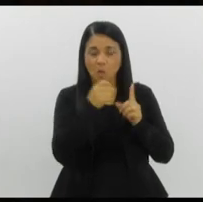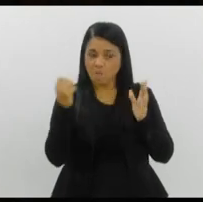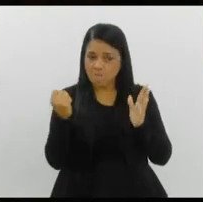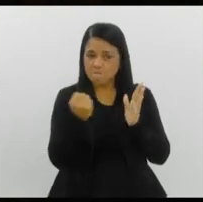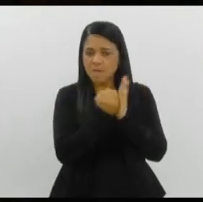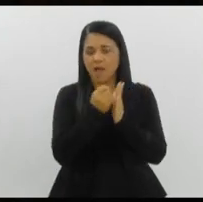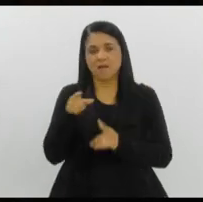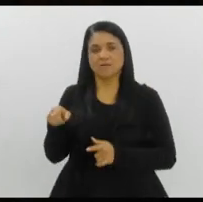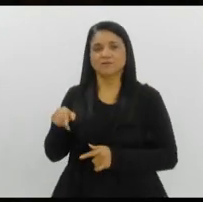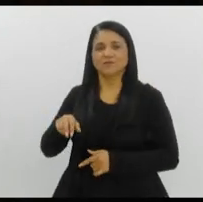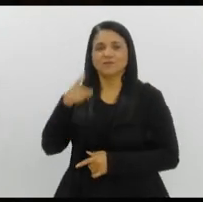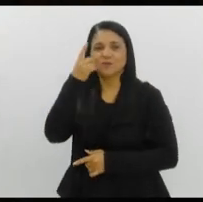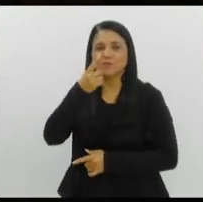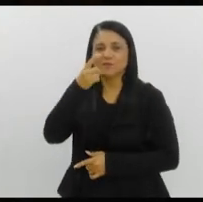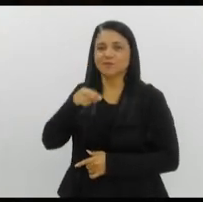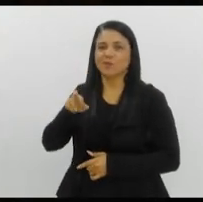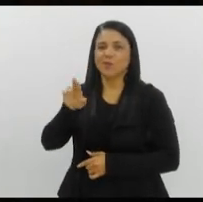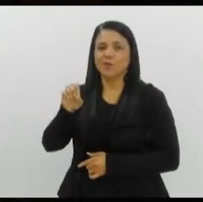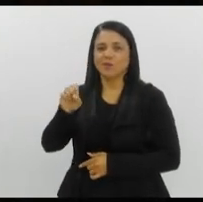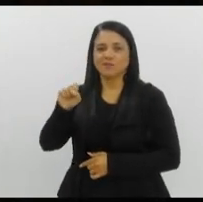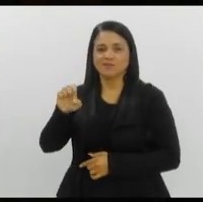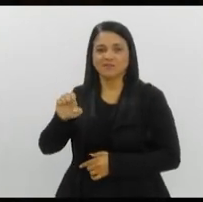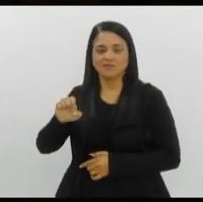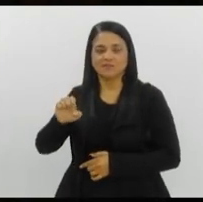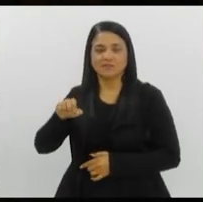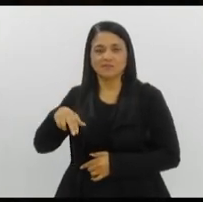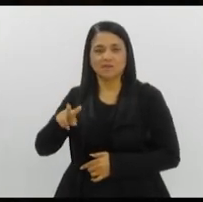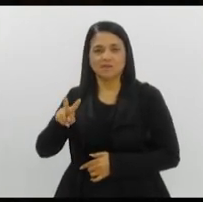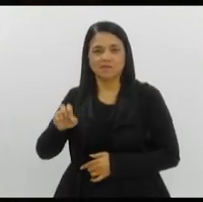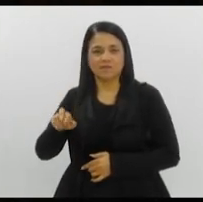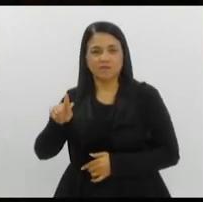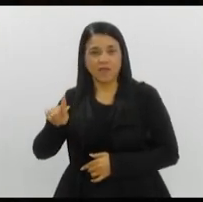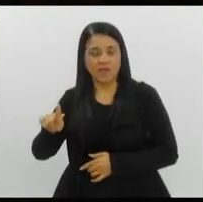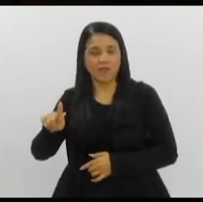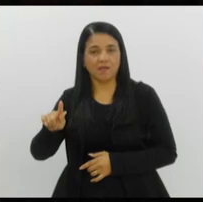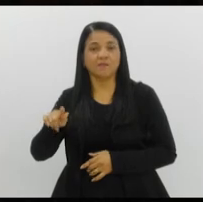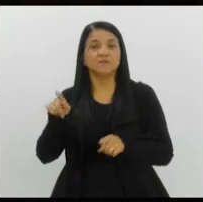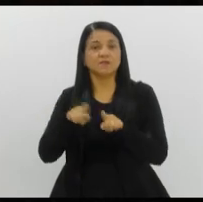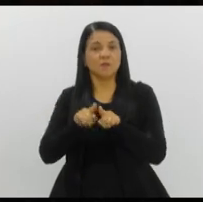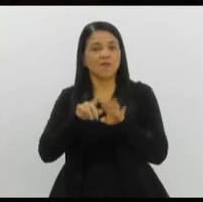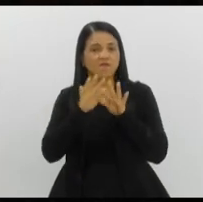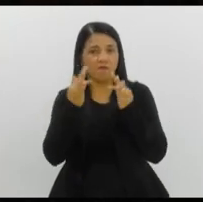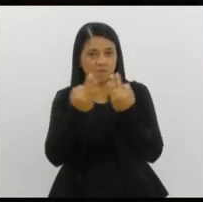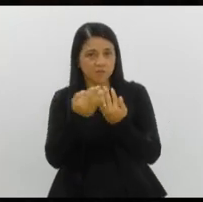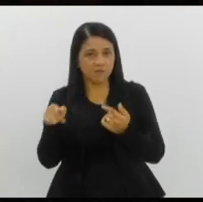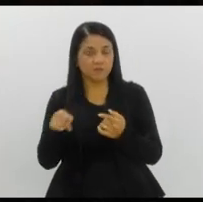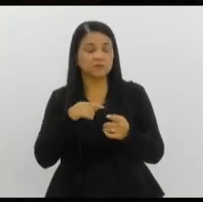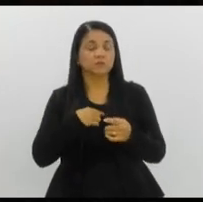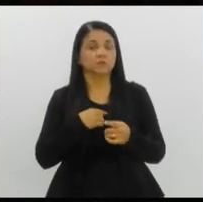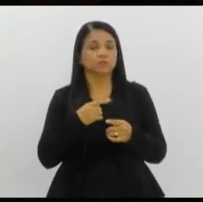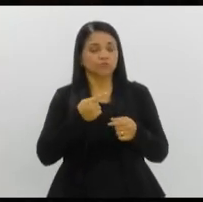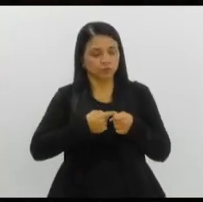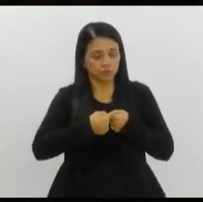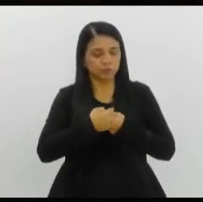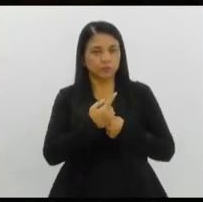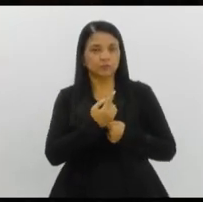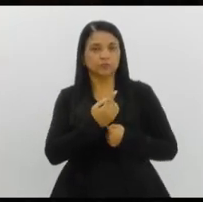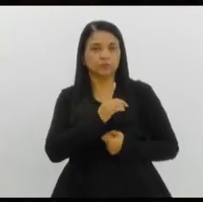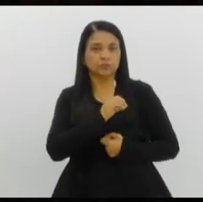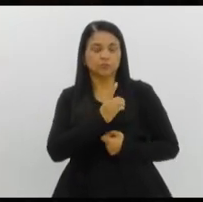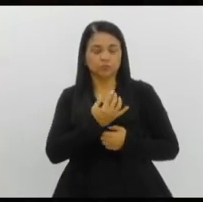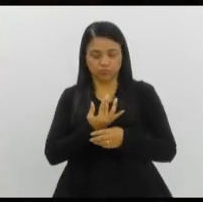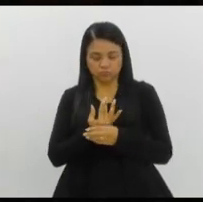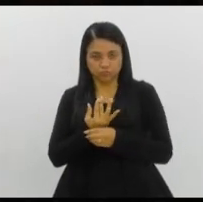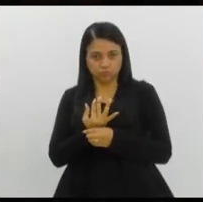legítima, não só do deputado Rosenberg, mas de toda a sua família, não só no município de Duque de Caxias, mas em todo o Estado. E